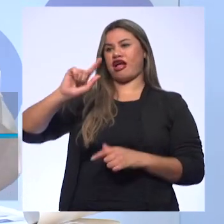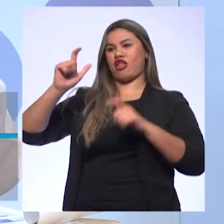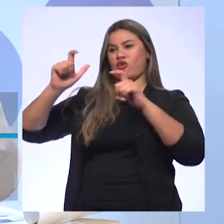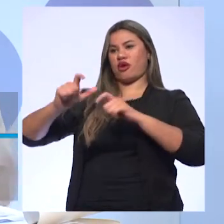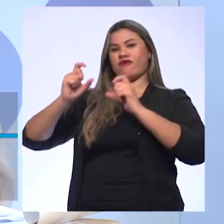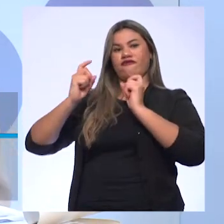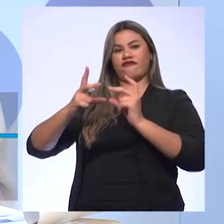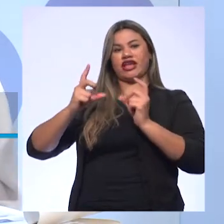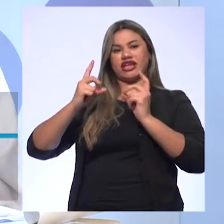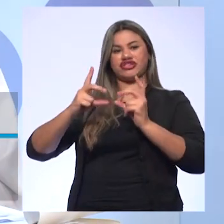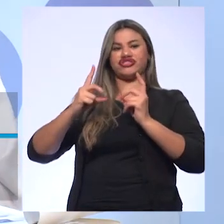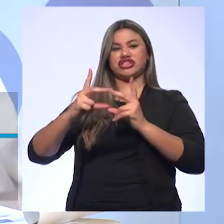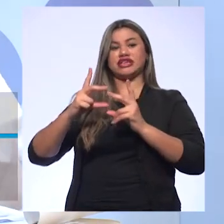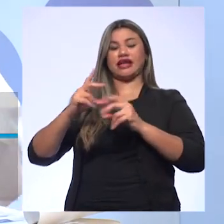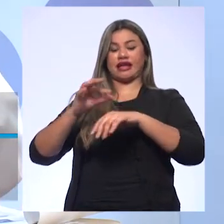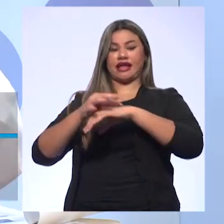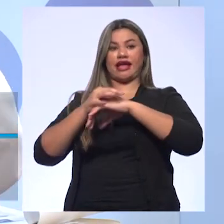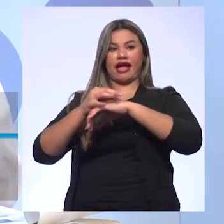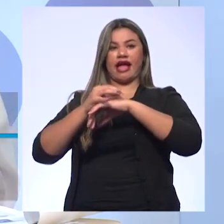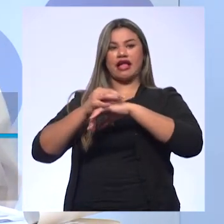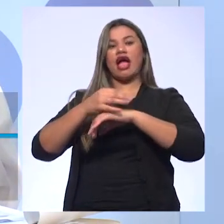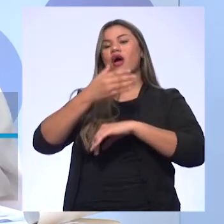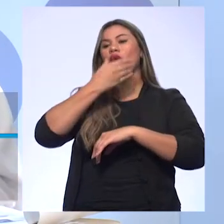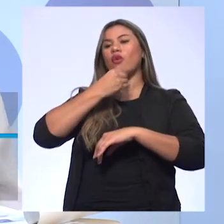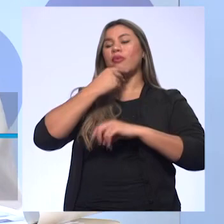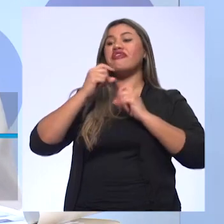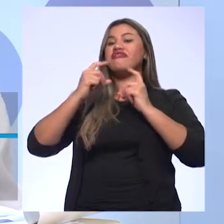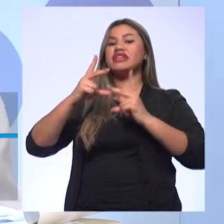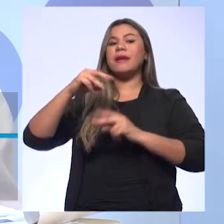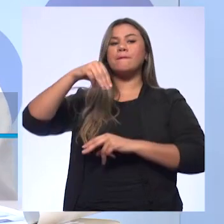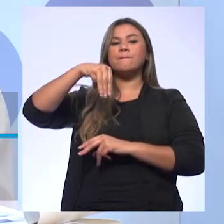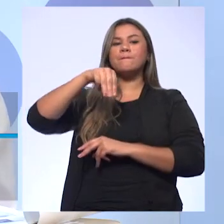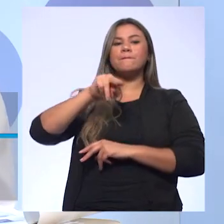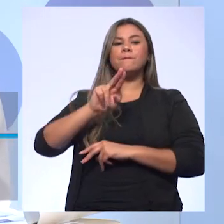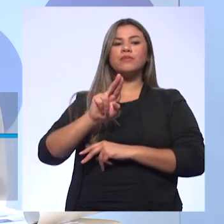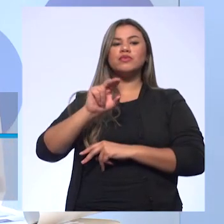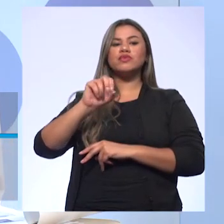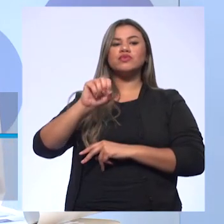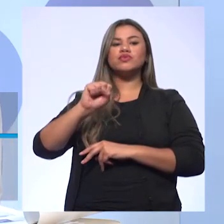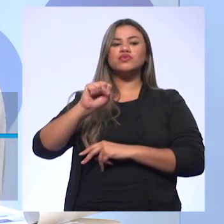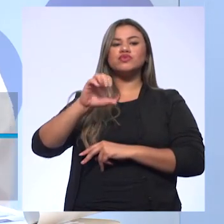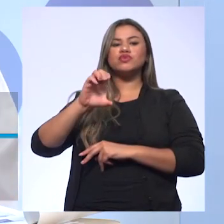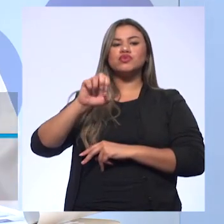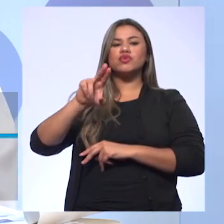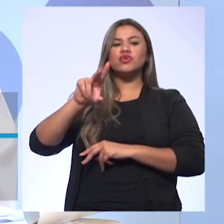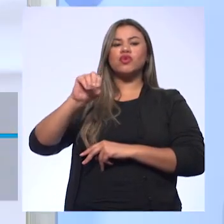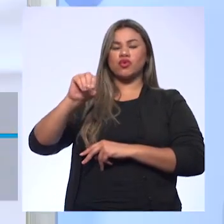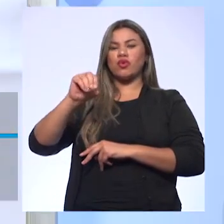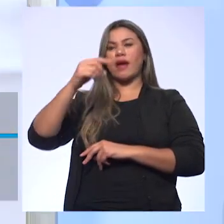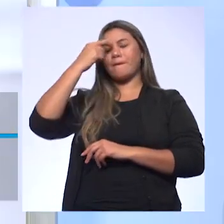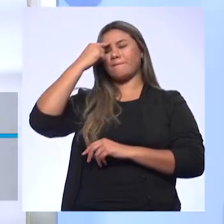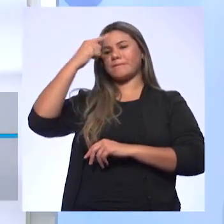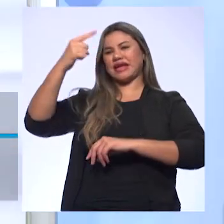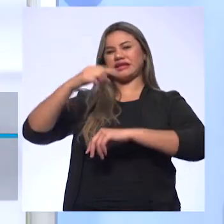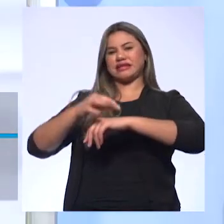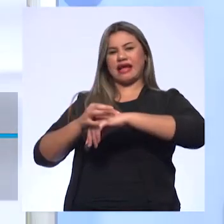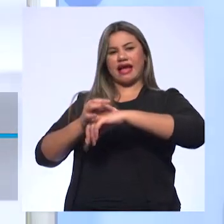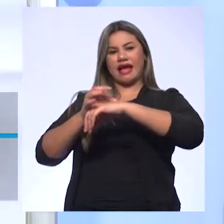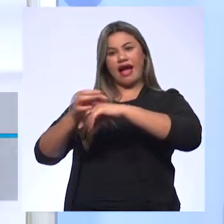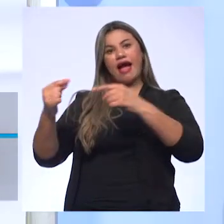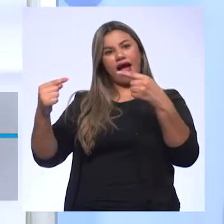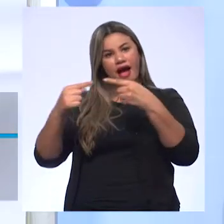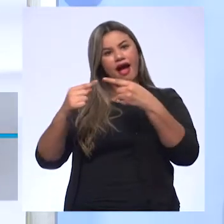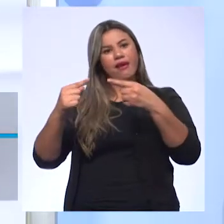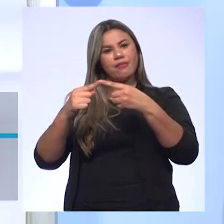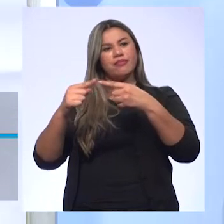um músculo, mas olha, toda a carne é um músculo, tá bom? Até que tem uns músculos que tem um